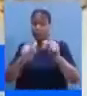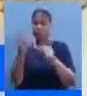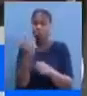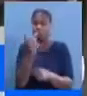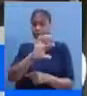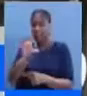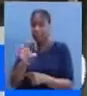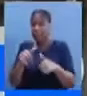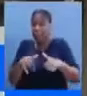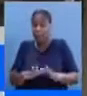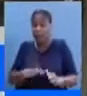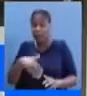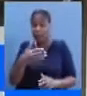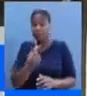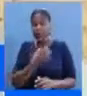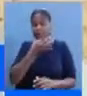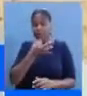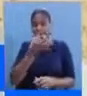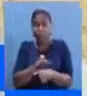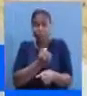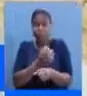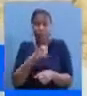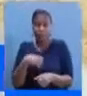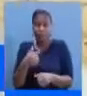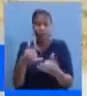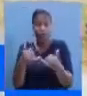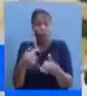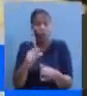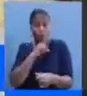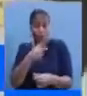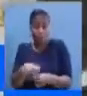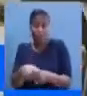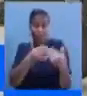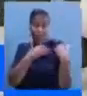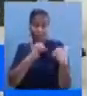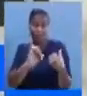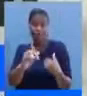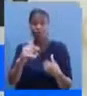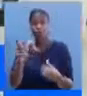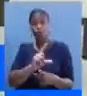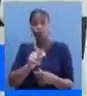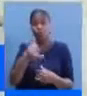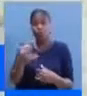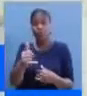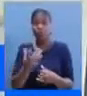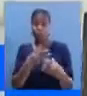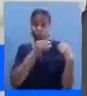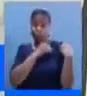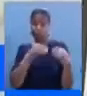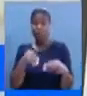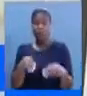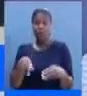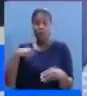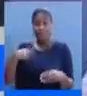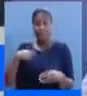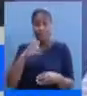dois países, mas sobretudo para falarem do papel que Cabo Verde passará a desempenhar a partir de julho próximo, quando assumir a presidência da